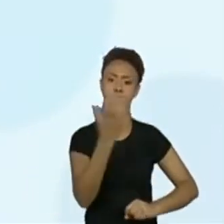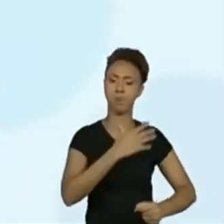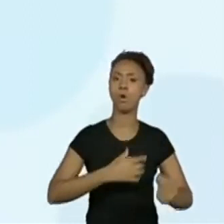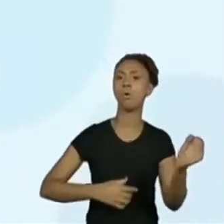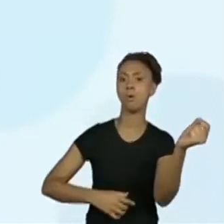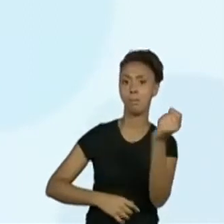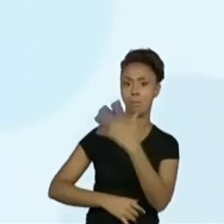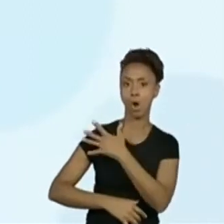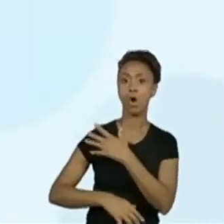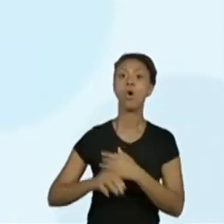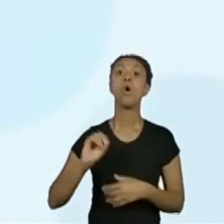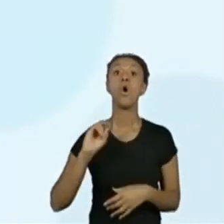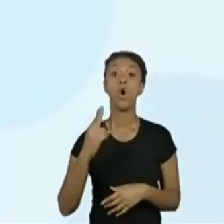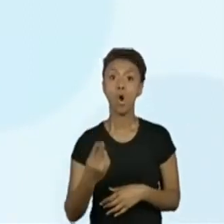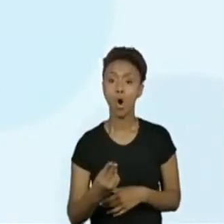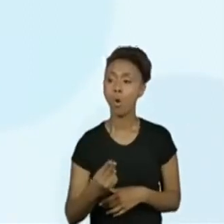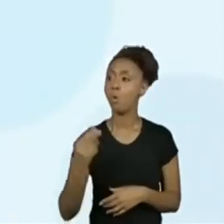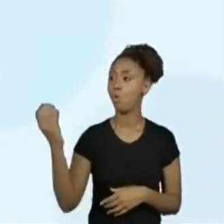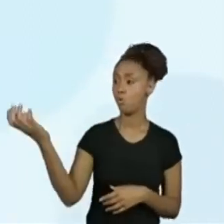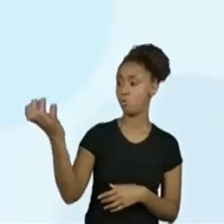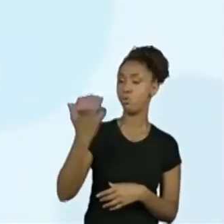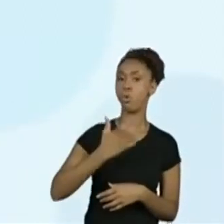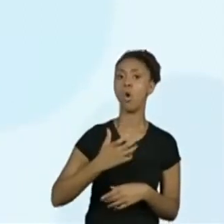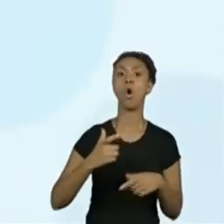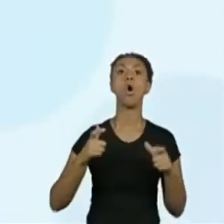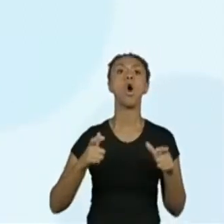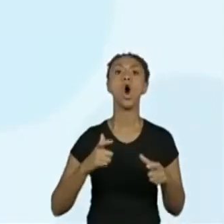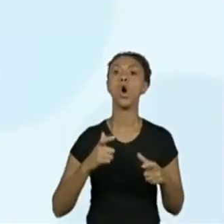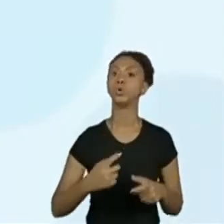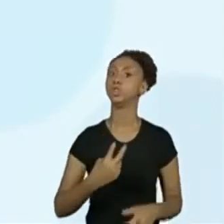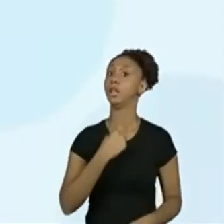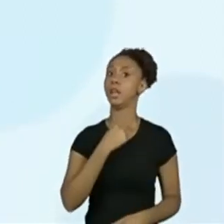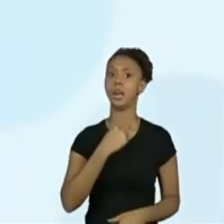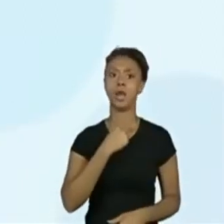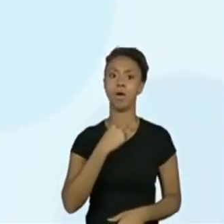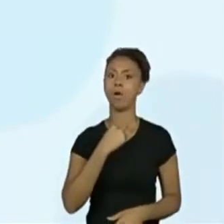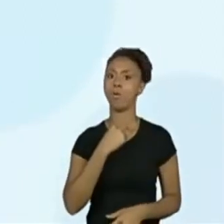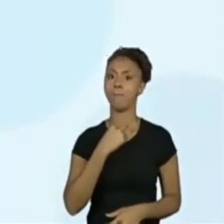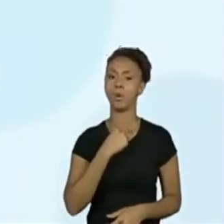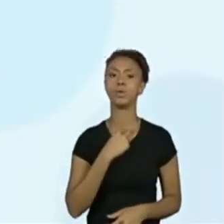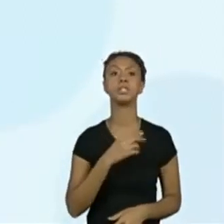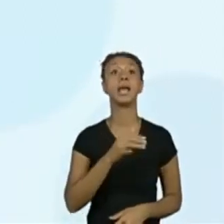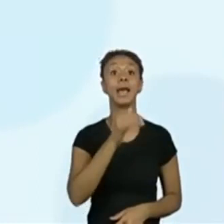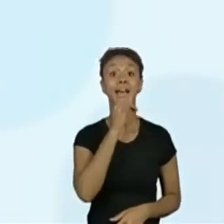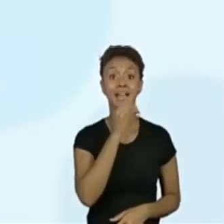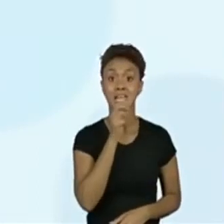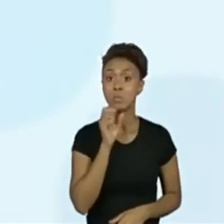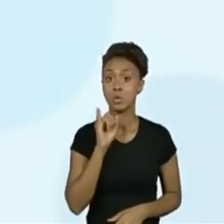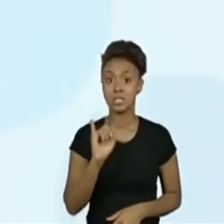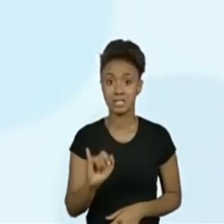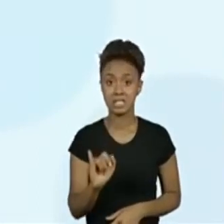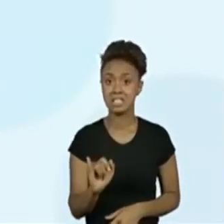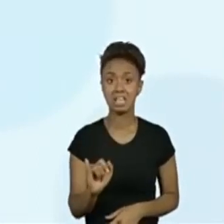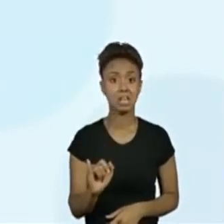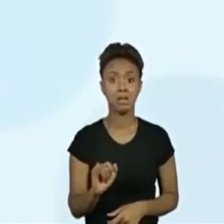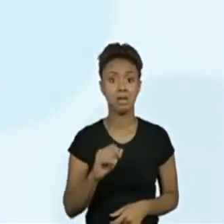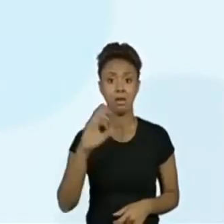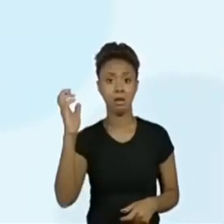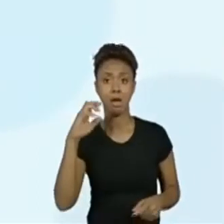seja, não configuram a queimada. Se a bola não atingir ninguém